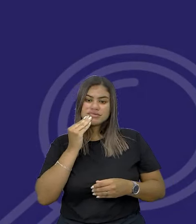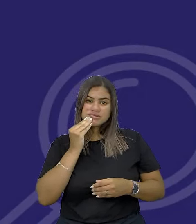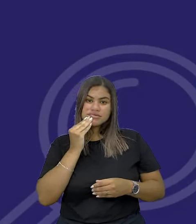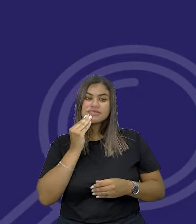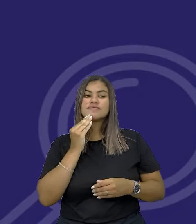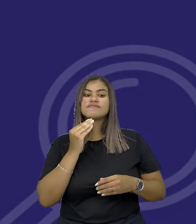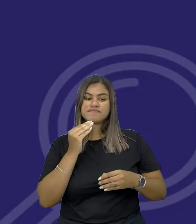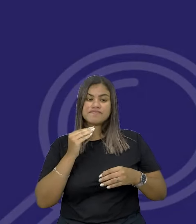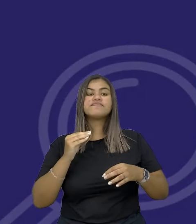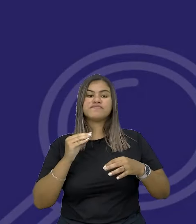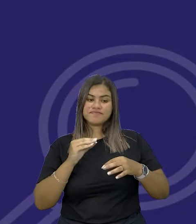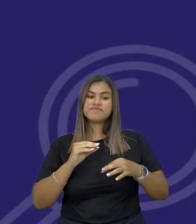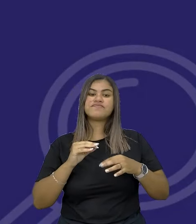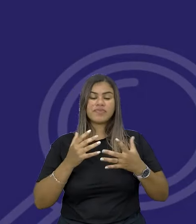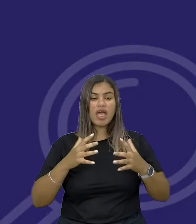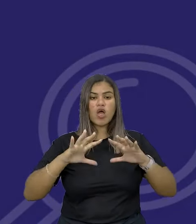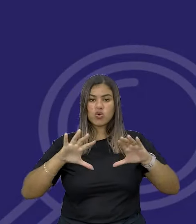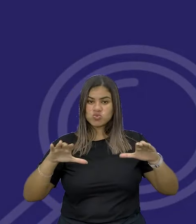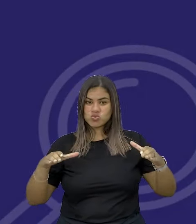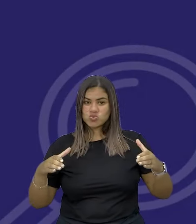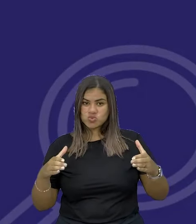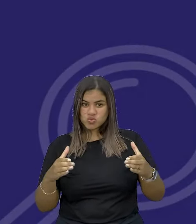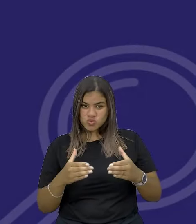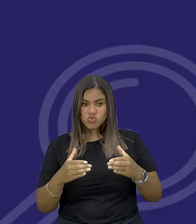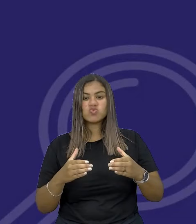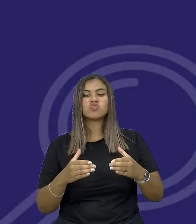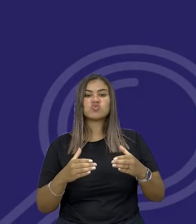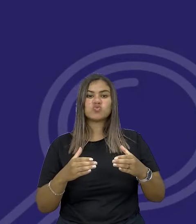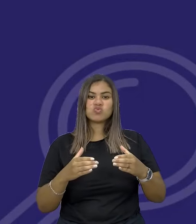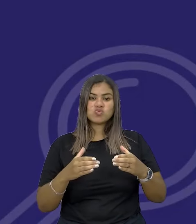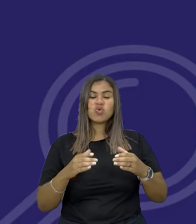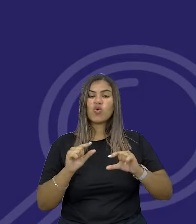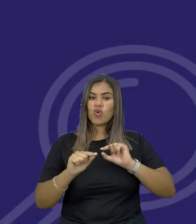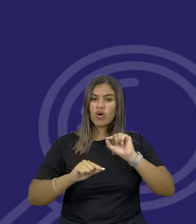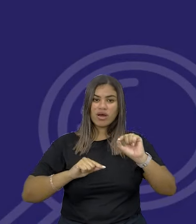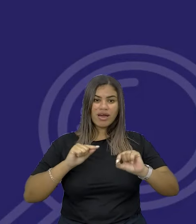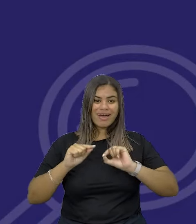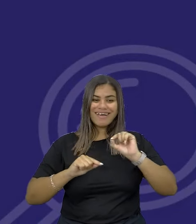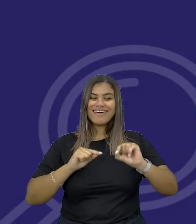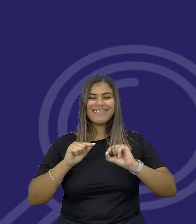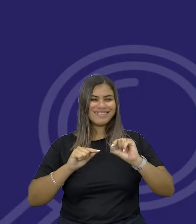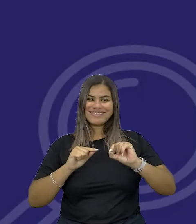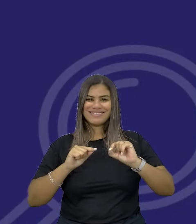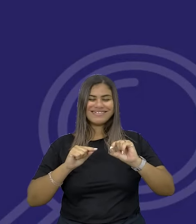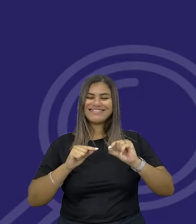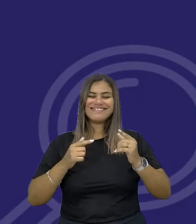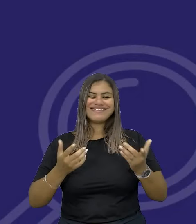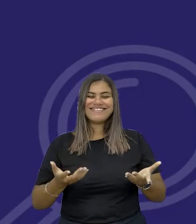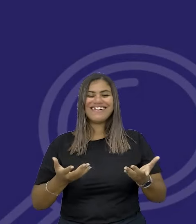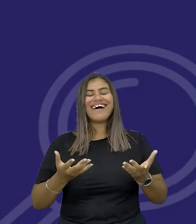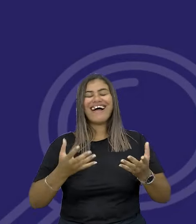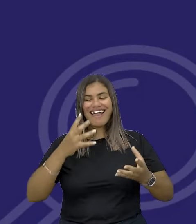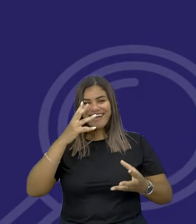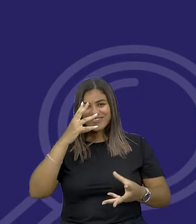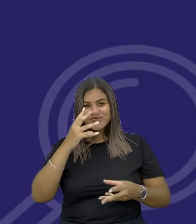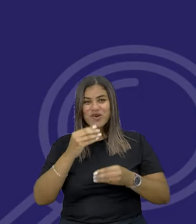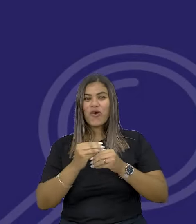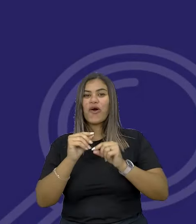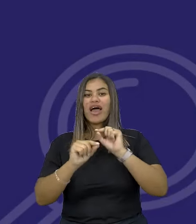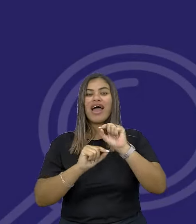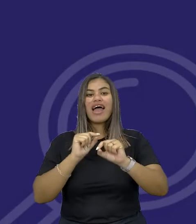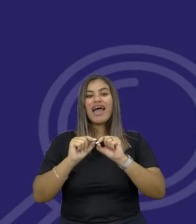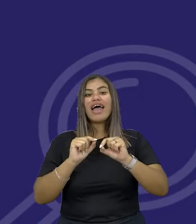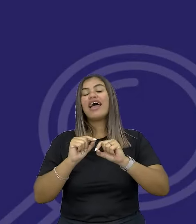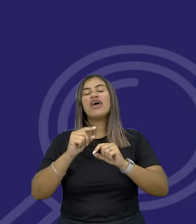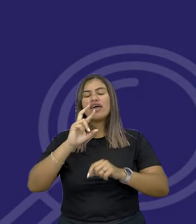tentará, com a turma, a classe, chegará a um consenso sobre o resultado correto. Fechamos o nosso consenso, ou seja, já sei que aquele